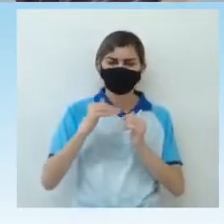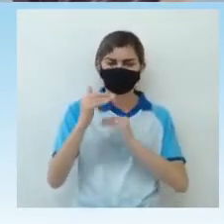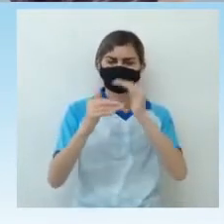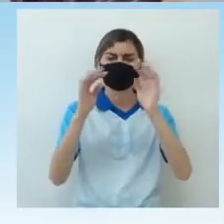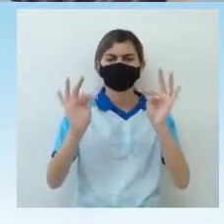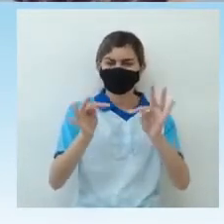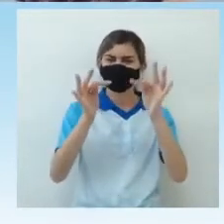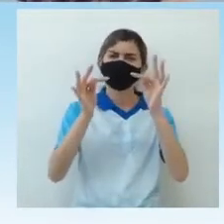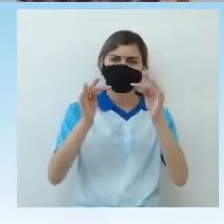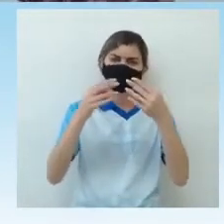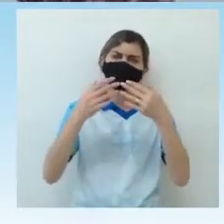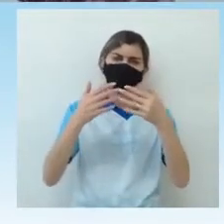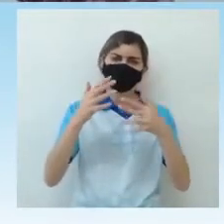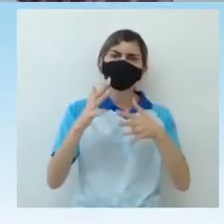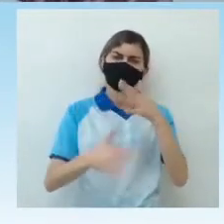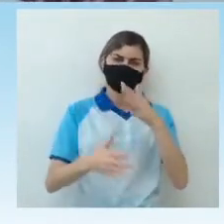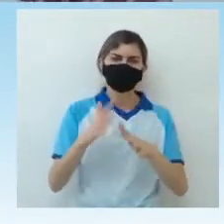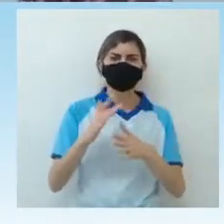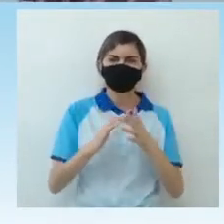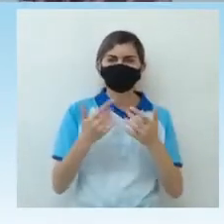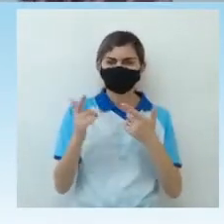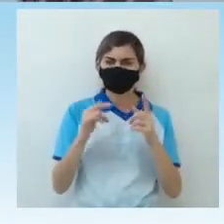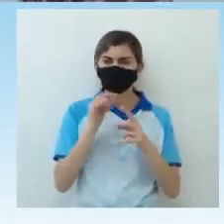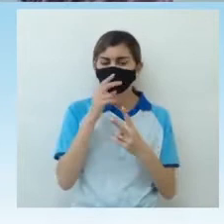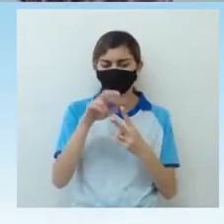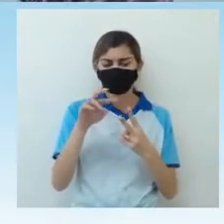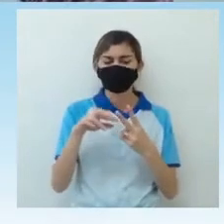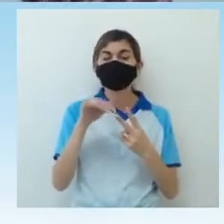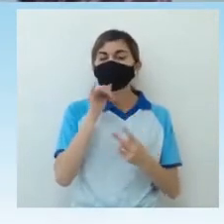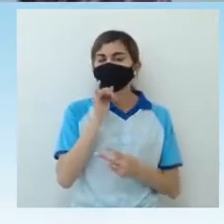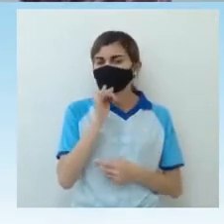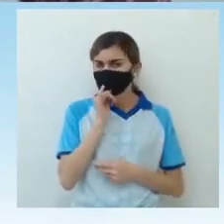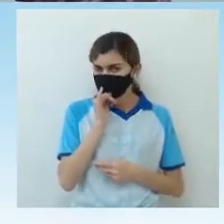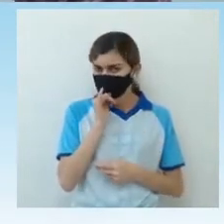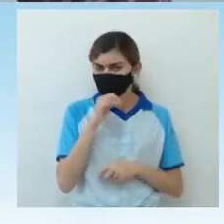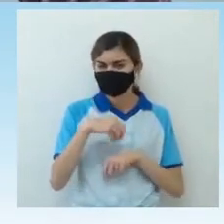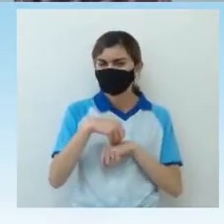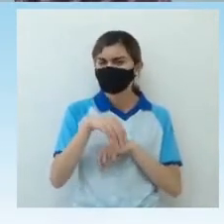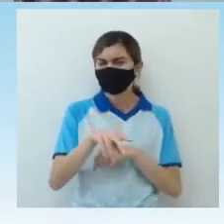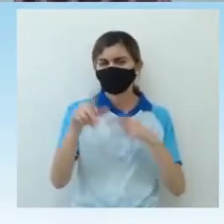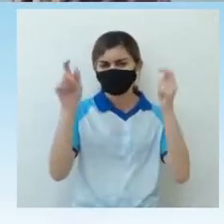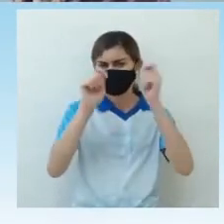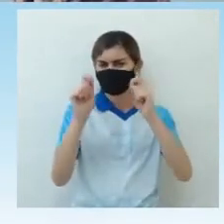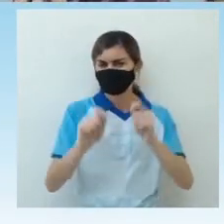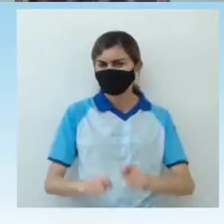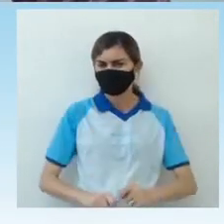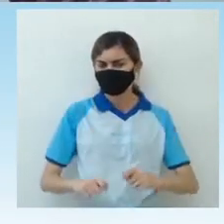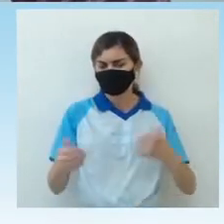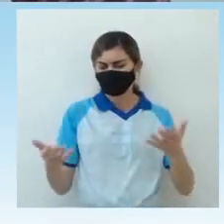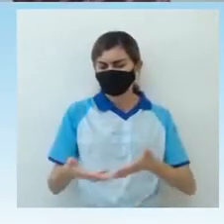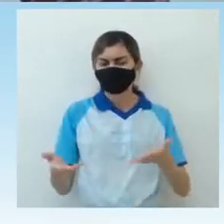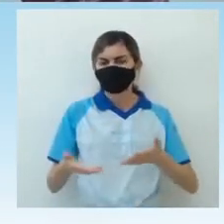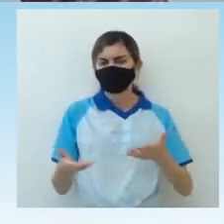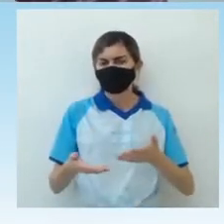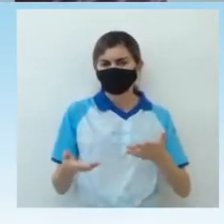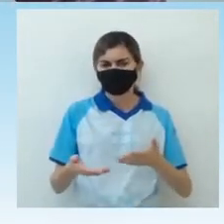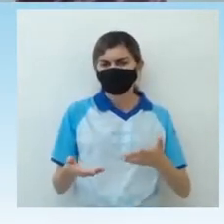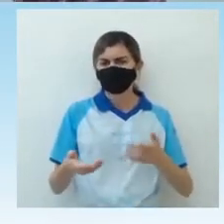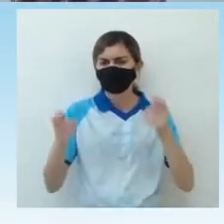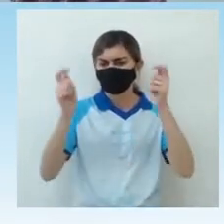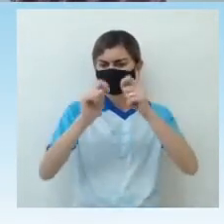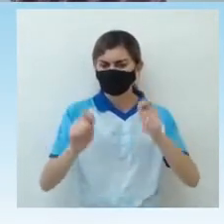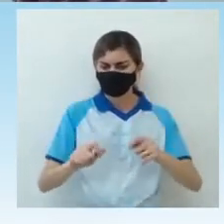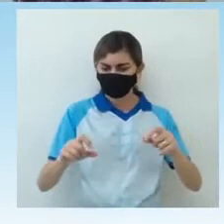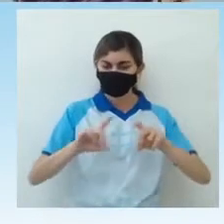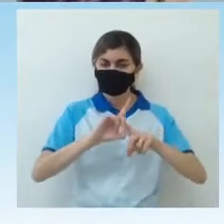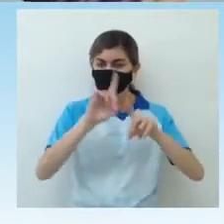tecnológica interfere na arte. Foi 2 exemplos que eu trouxe para vocês perceberem que o artista contemporâneo, que o artista dos